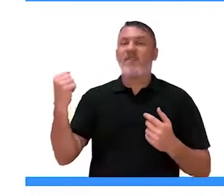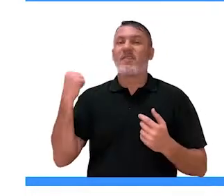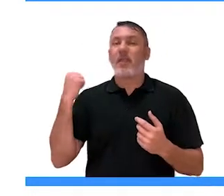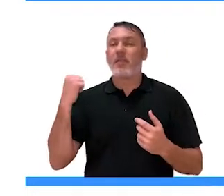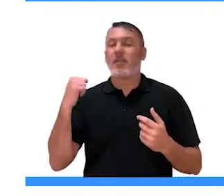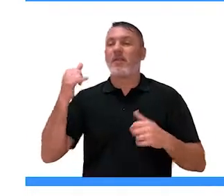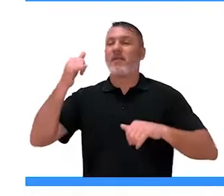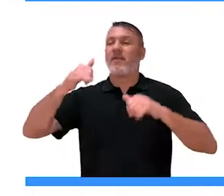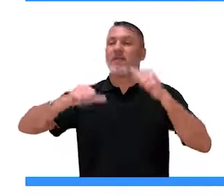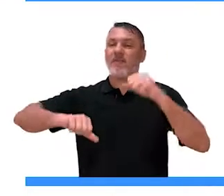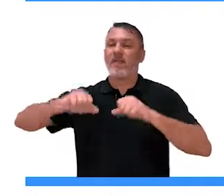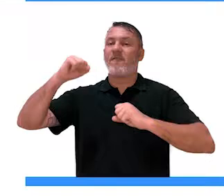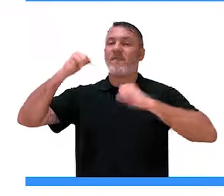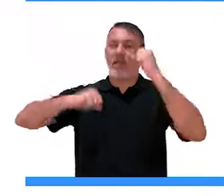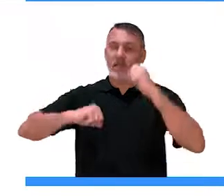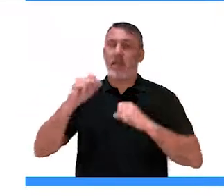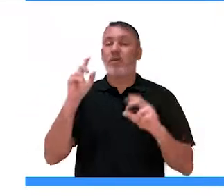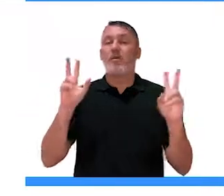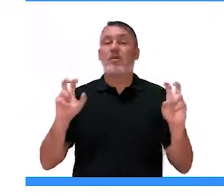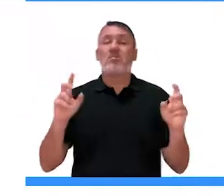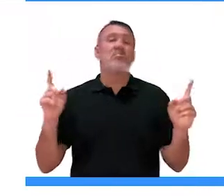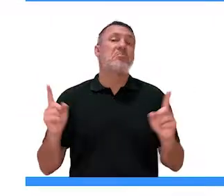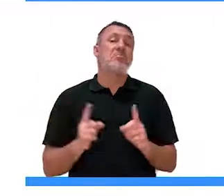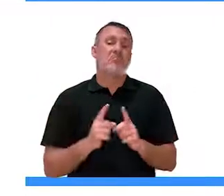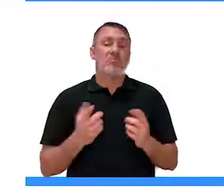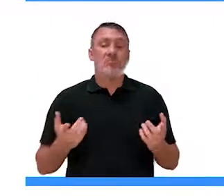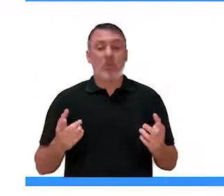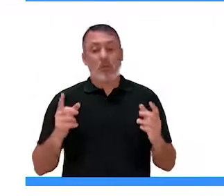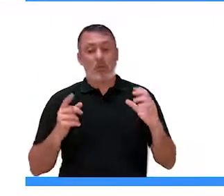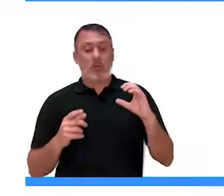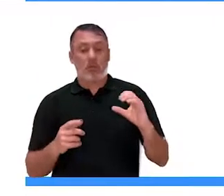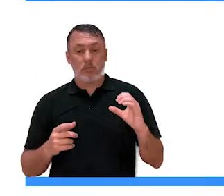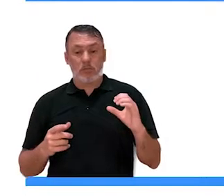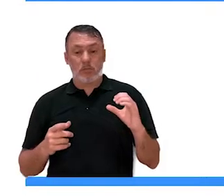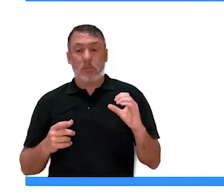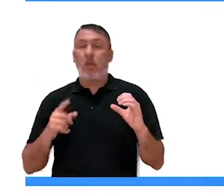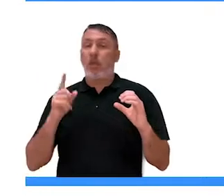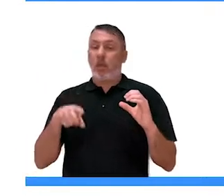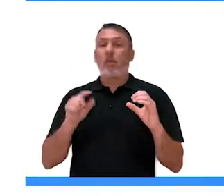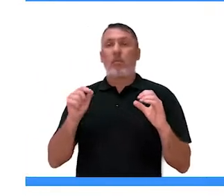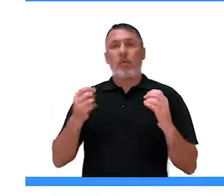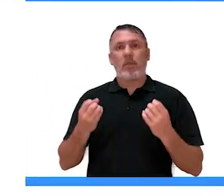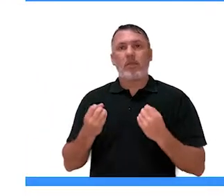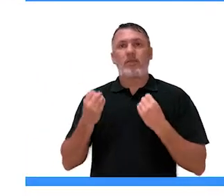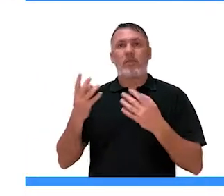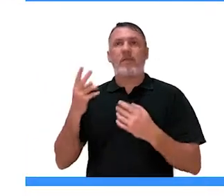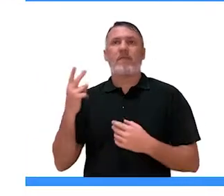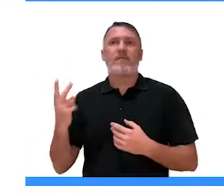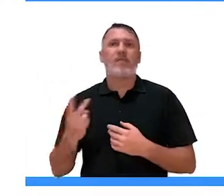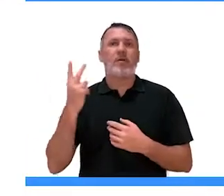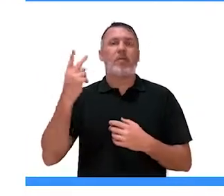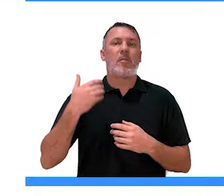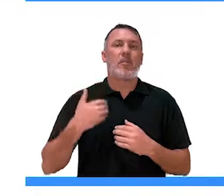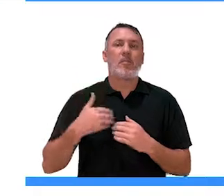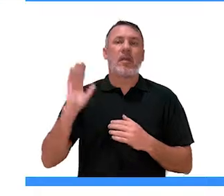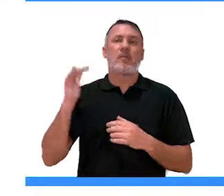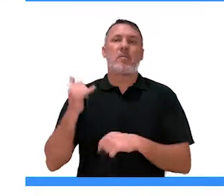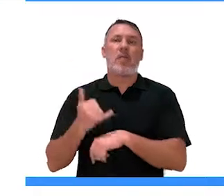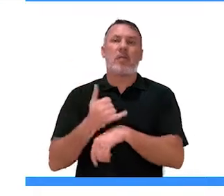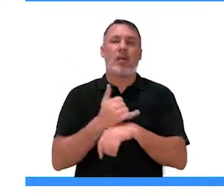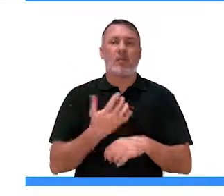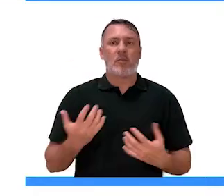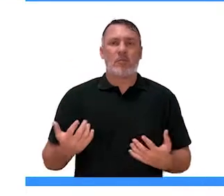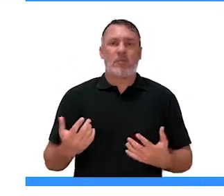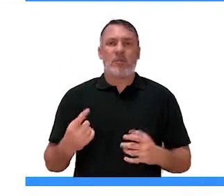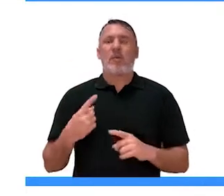O que quer dizer essas aspas? Questão C, atribuir maior valor aos metais, objeto da